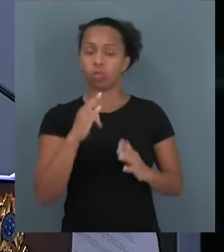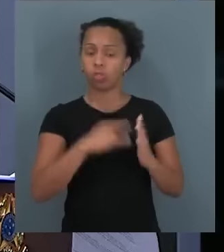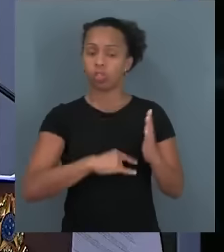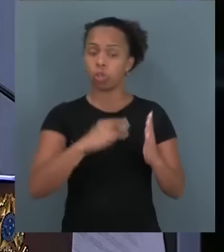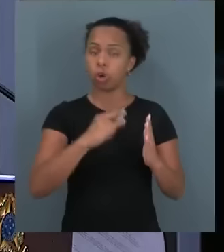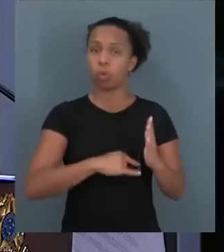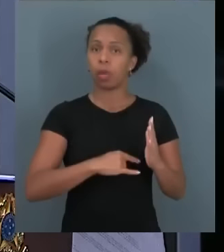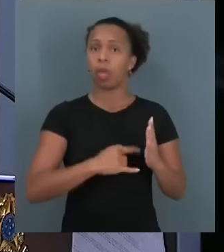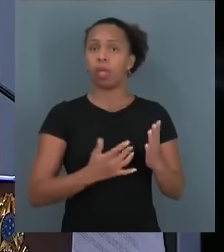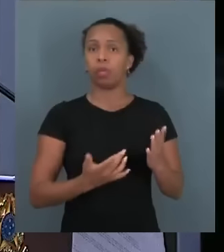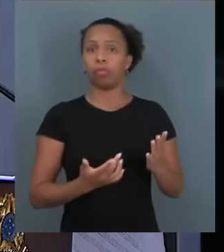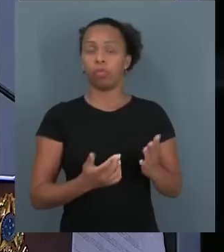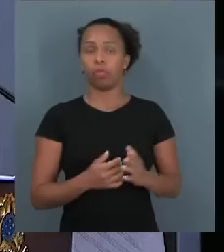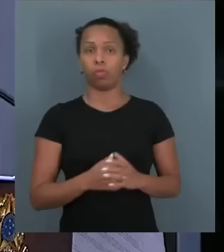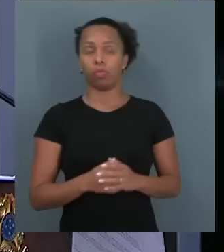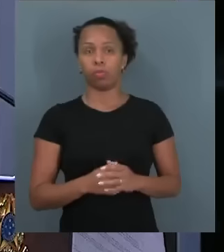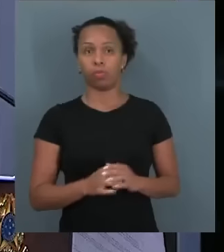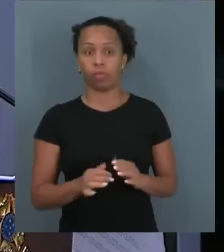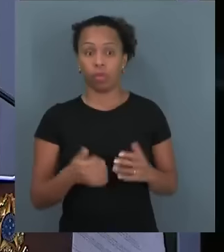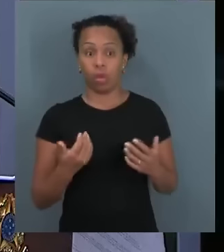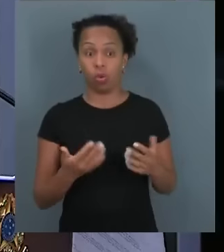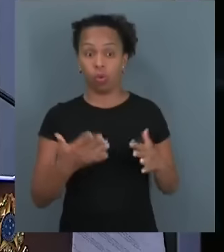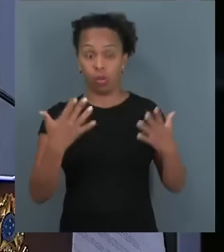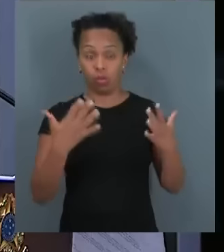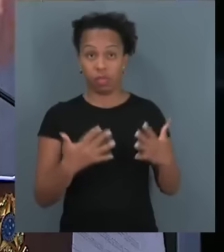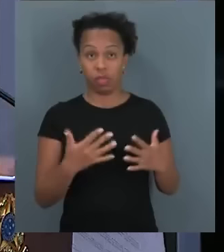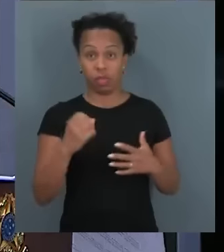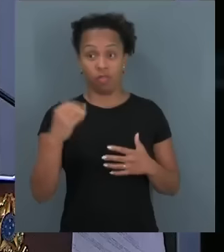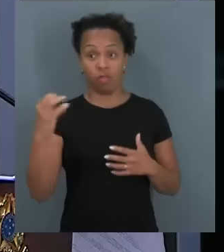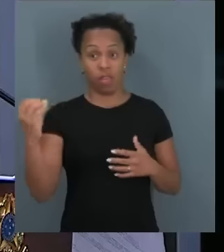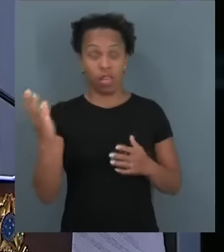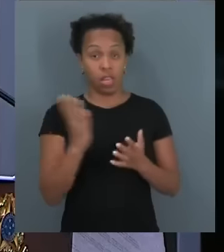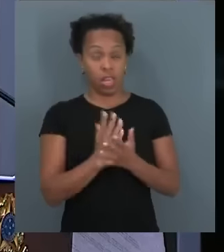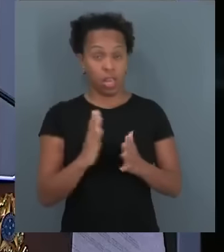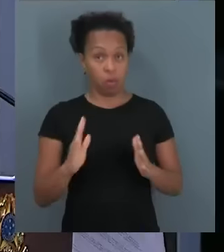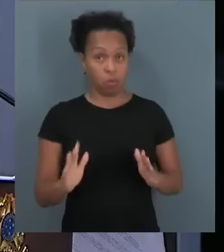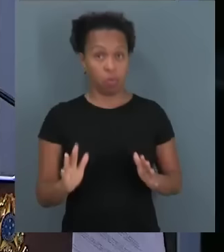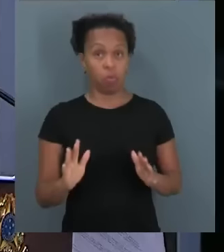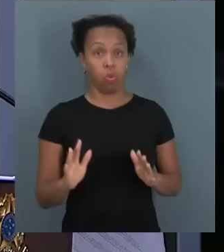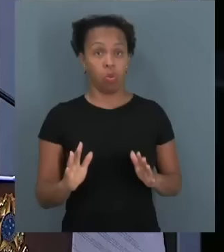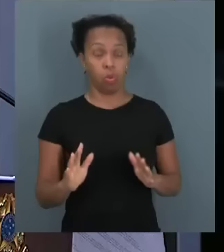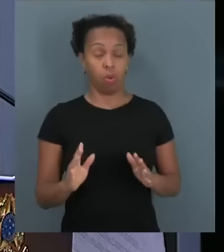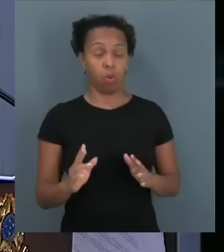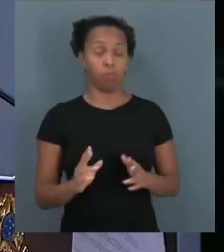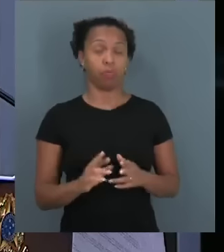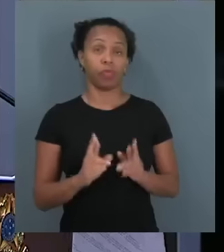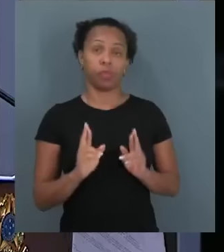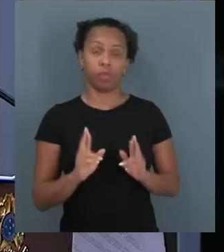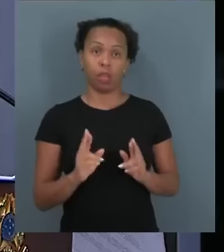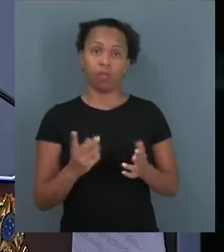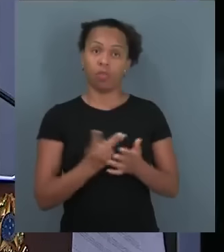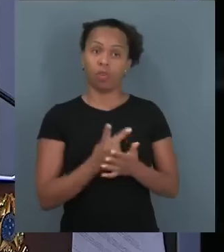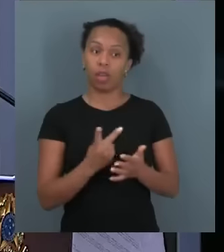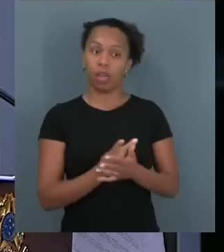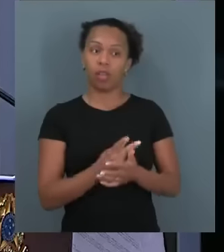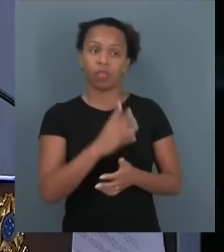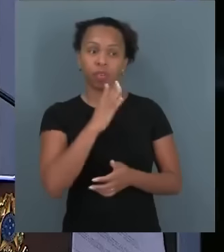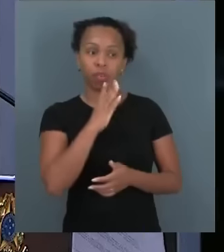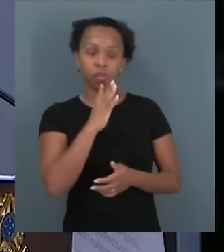documentais. Quando a narrativa da viagem caiu, esperava-se que o erro fosse